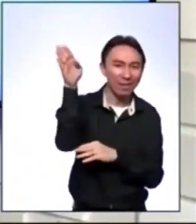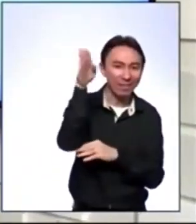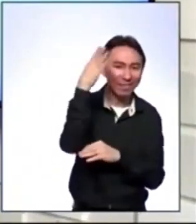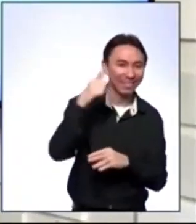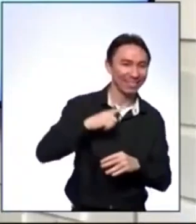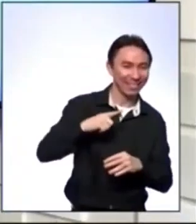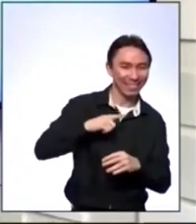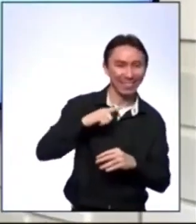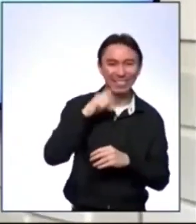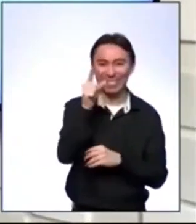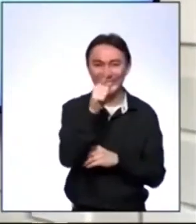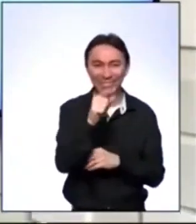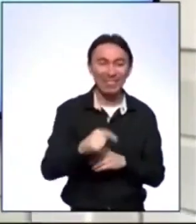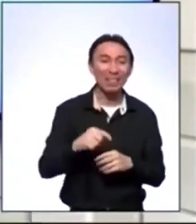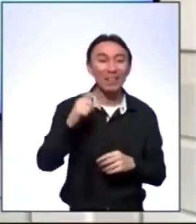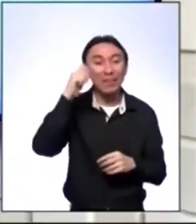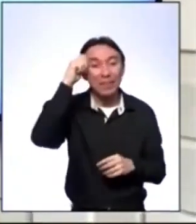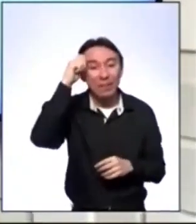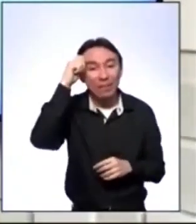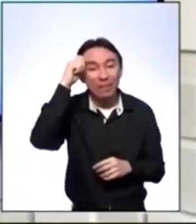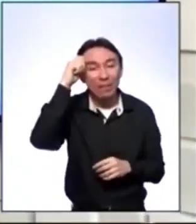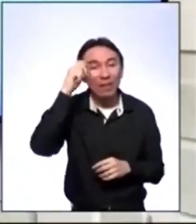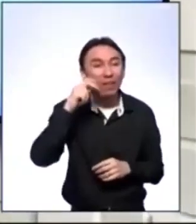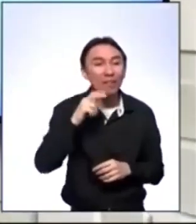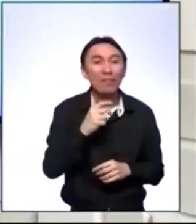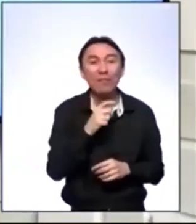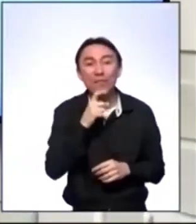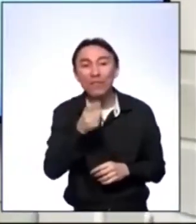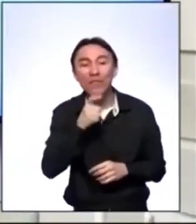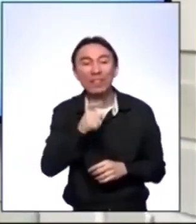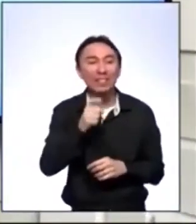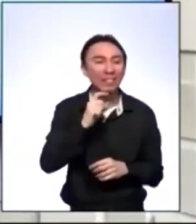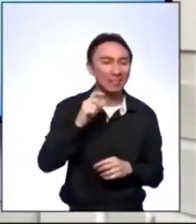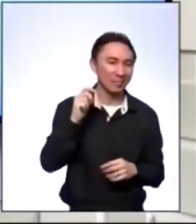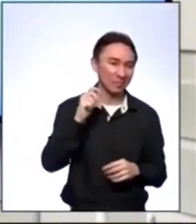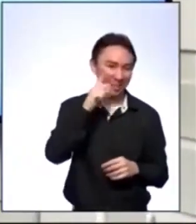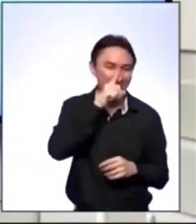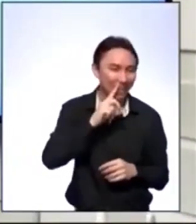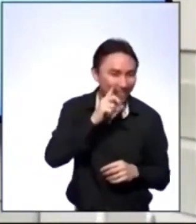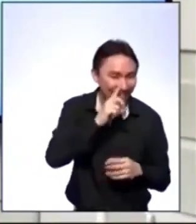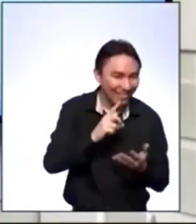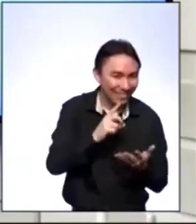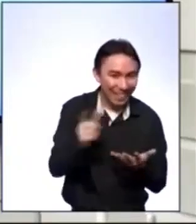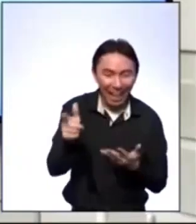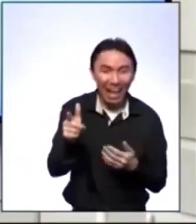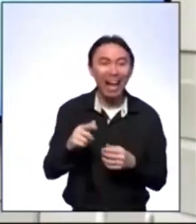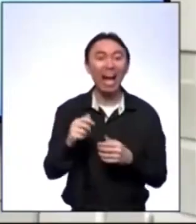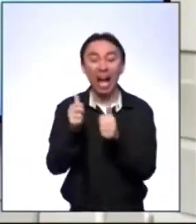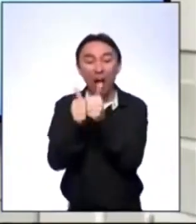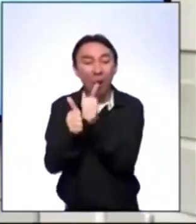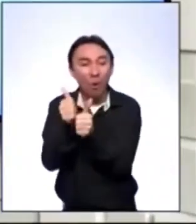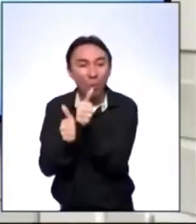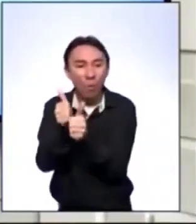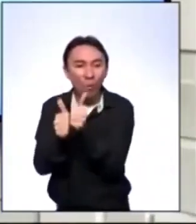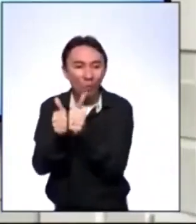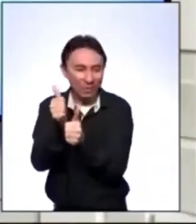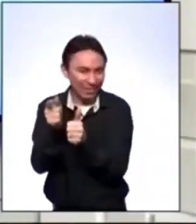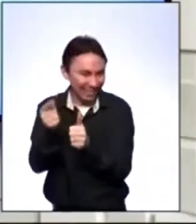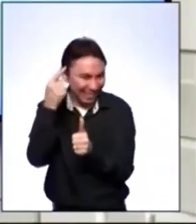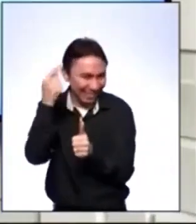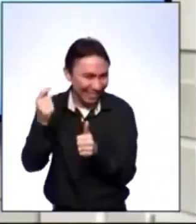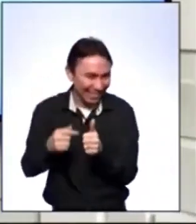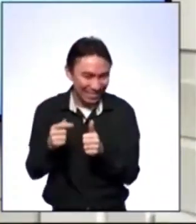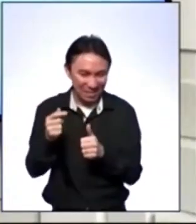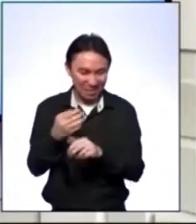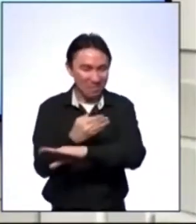feijão. Apesar de que o arroz tem origem asiática, né? Mas ele é branco. E foi introduzido certamente